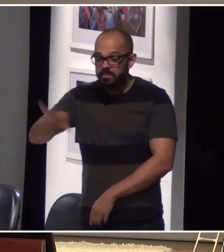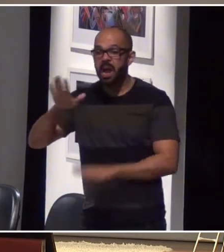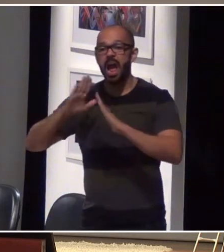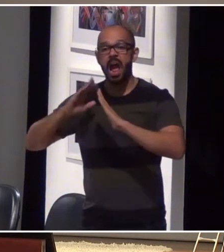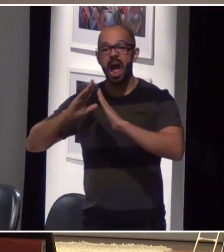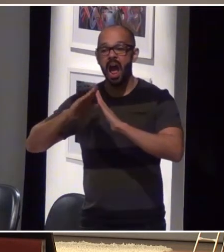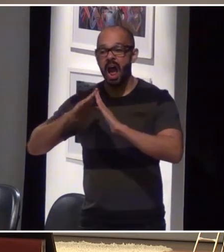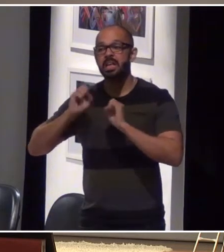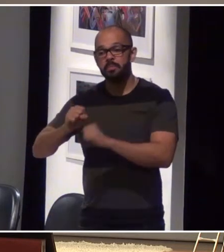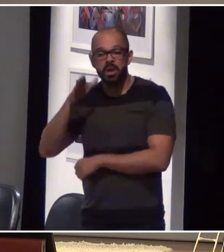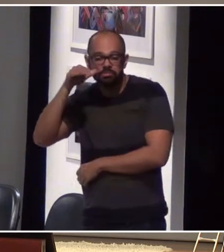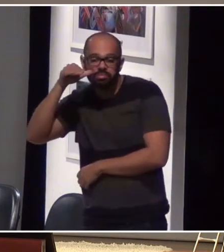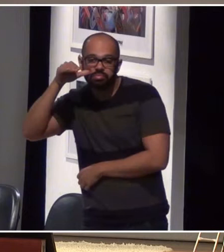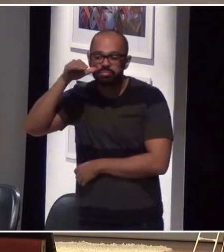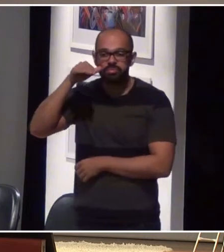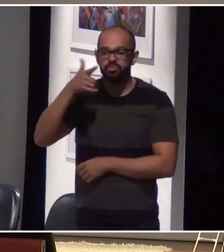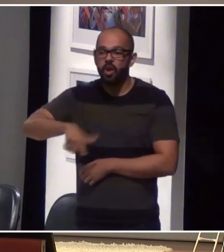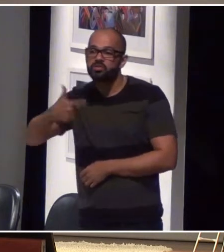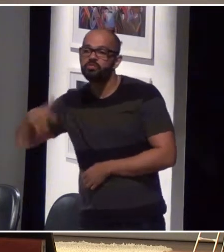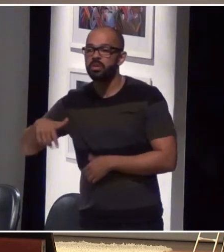leva para casa depois e pode rever.